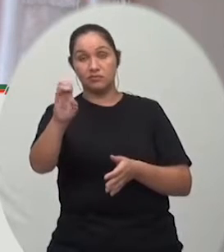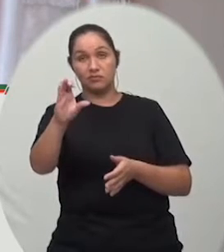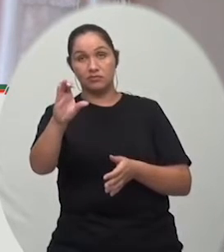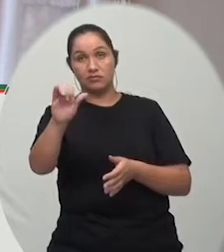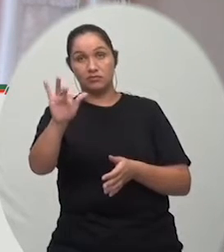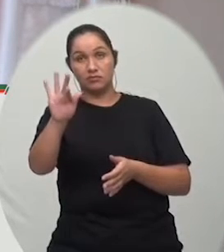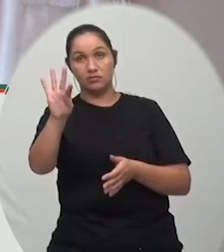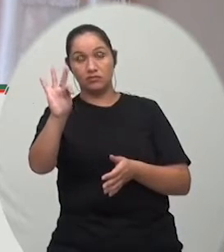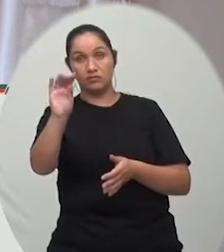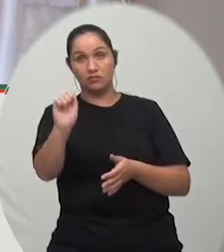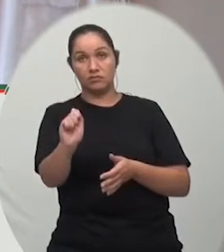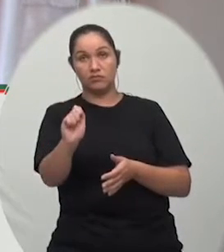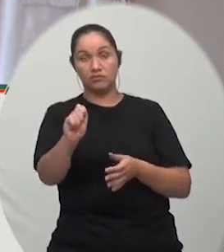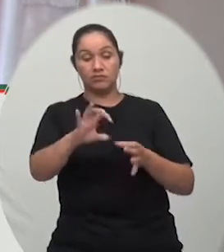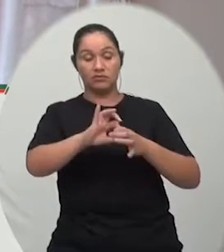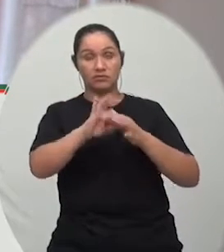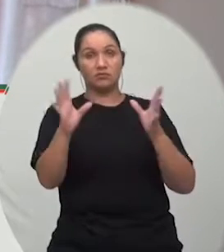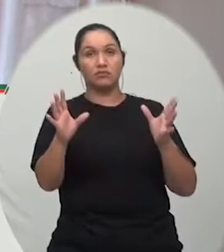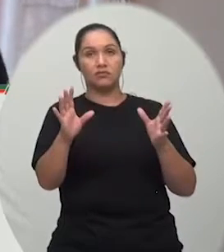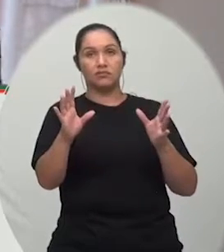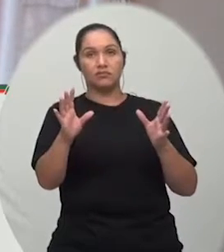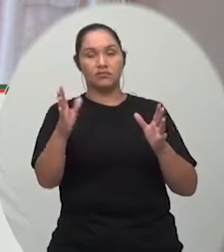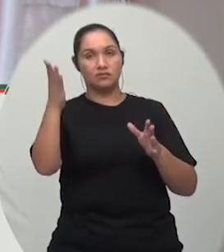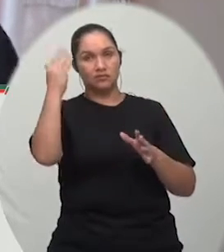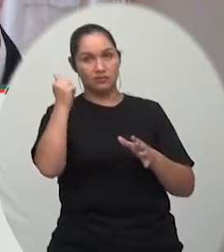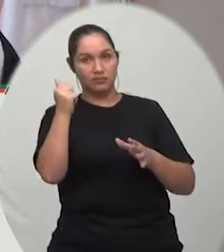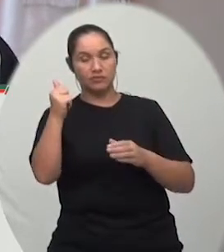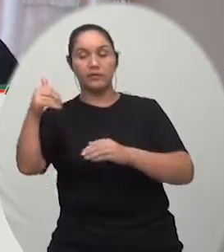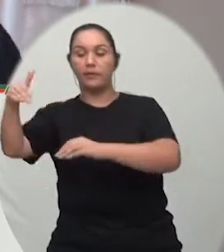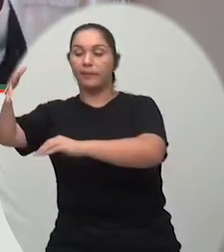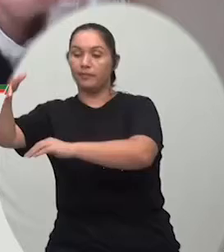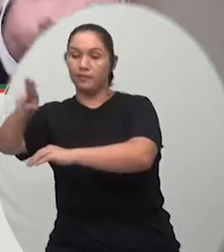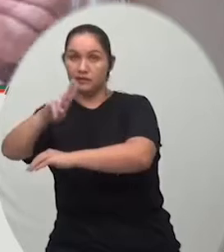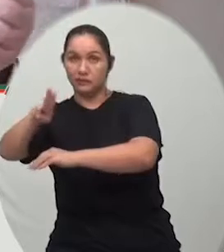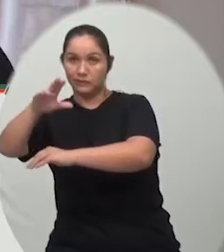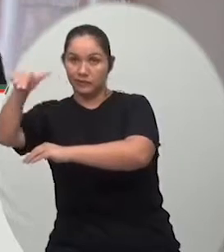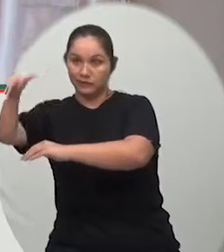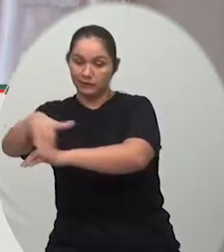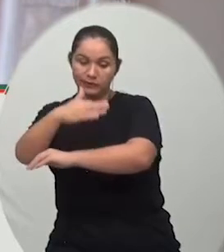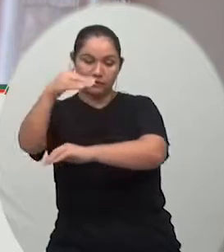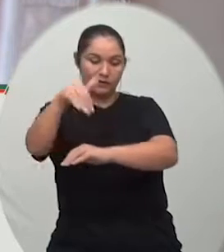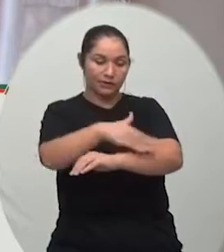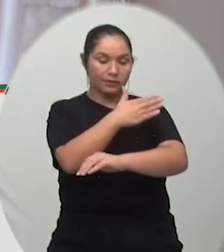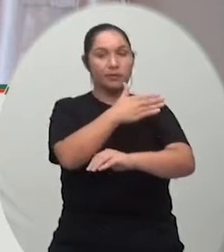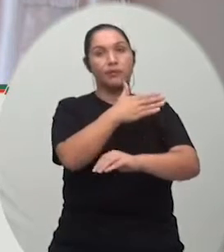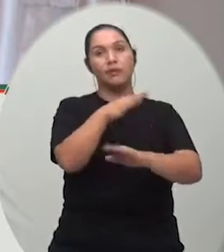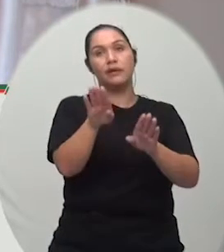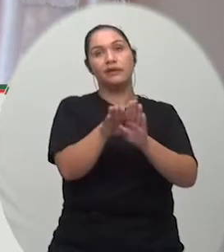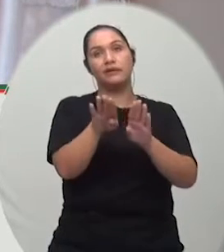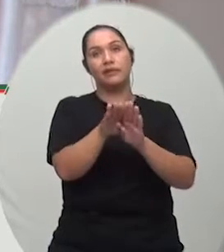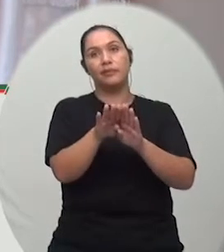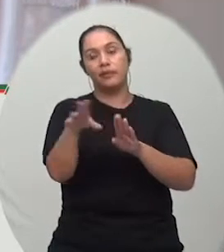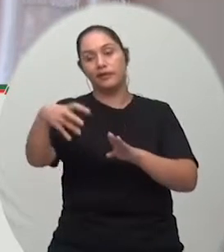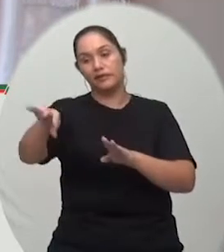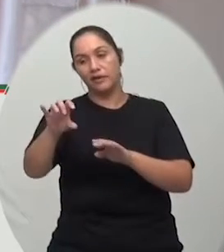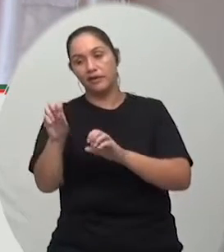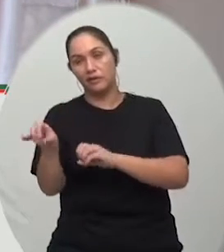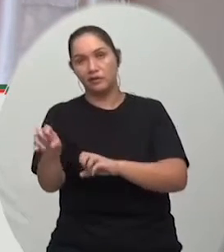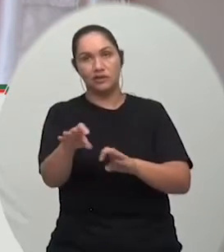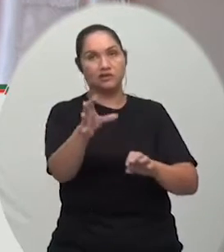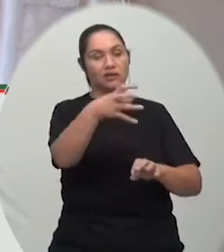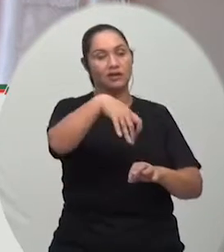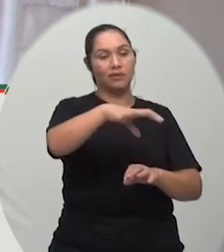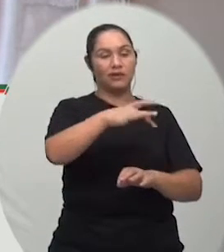vai... como bem colocado hoje aqui, que vai para a pavimentação, que vai para a saúde, para a educação. Então, senhor, vamos saber como é que